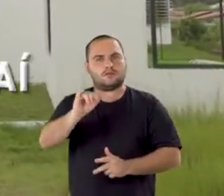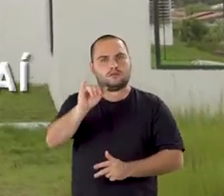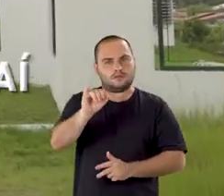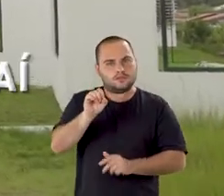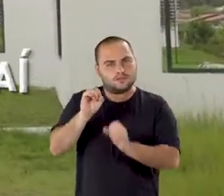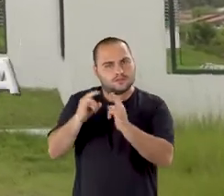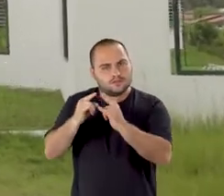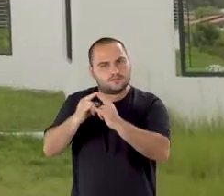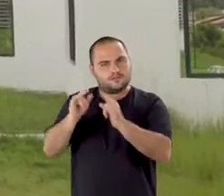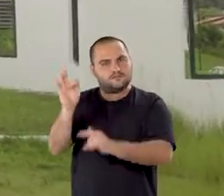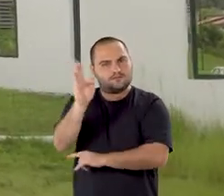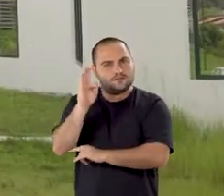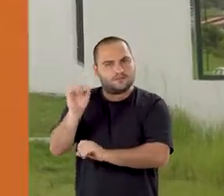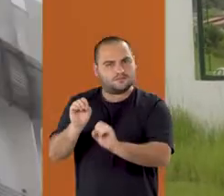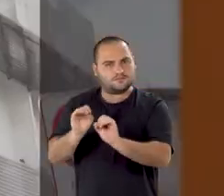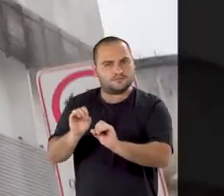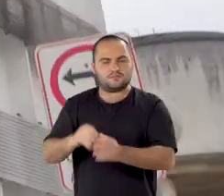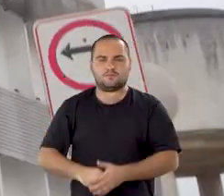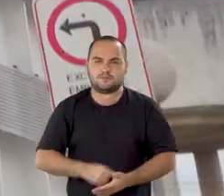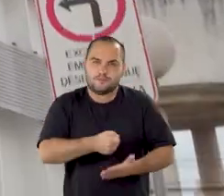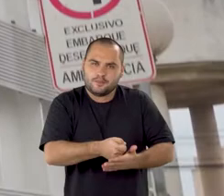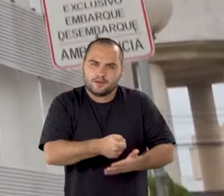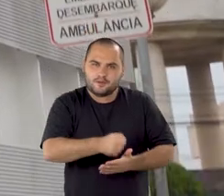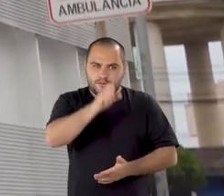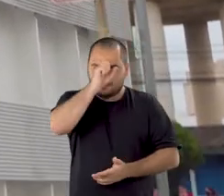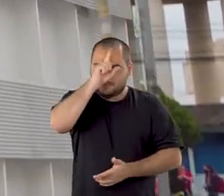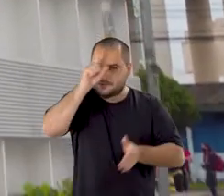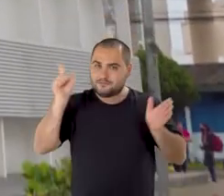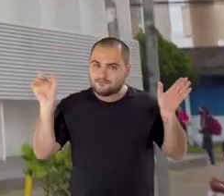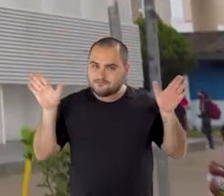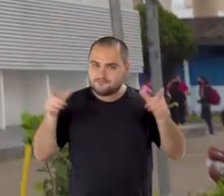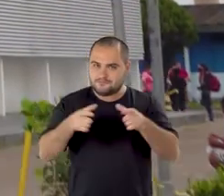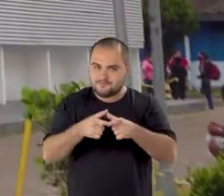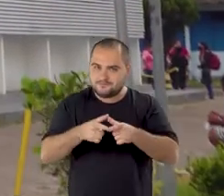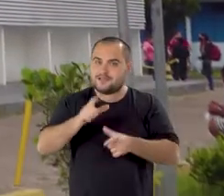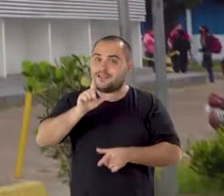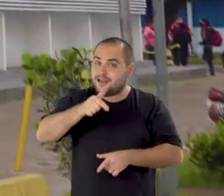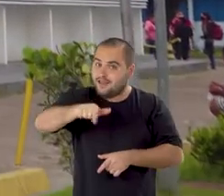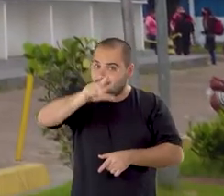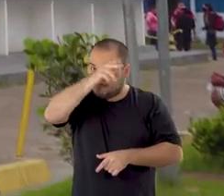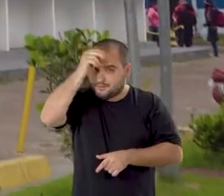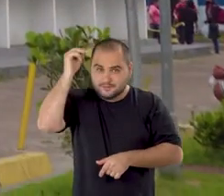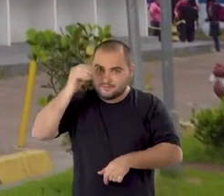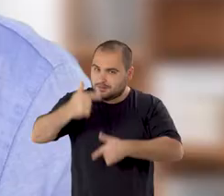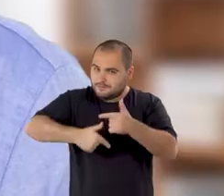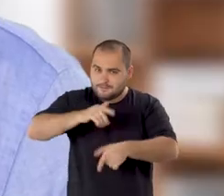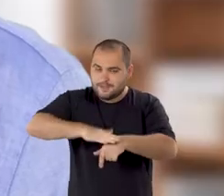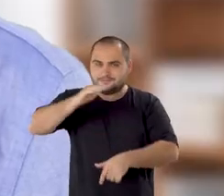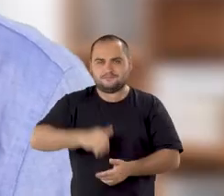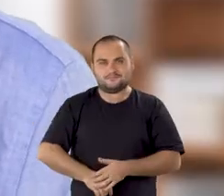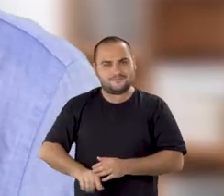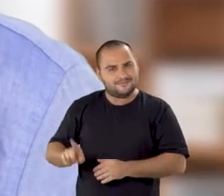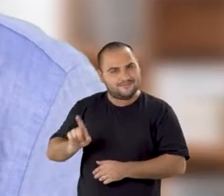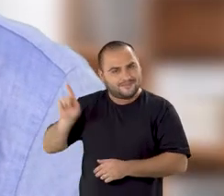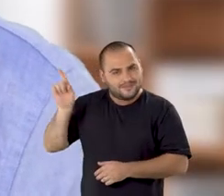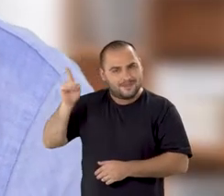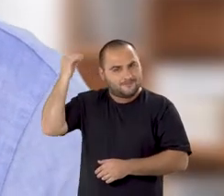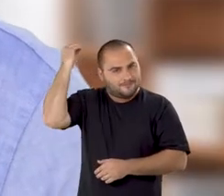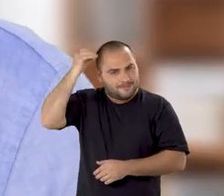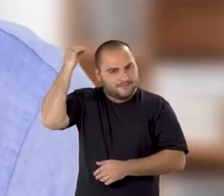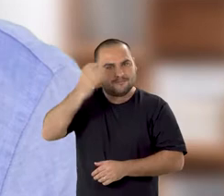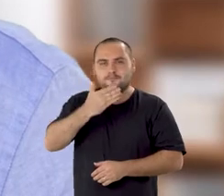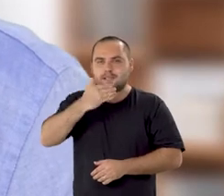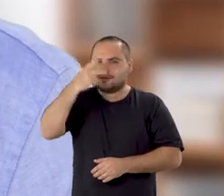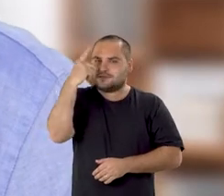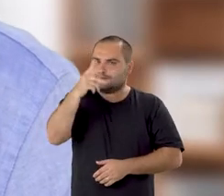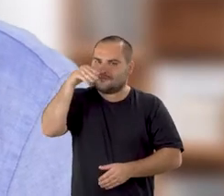Federal de Educação, brigou pelo Hospital Pequeno Anjo e, na prefeitura, vai fazer muito mais. Eu sou o Mafra e conto